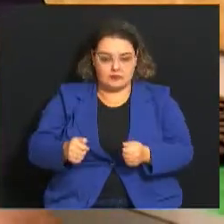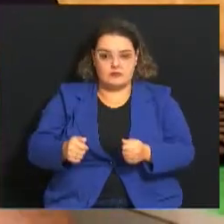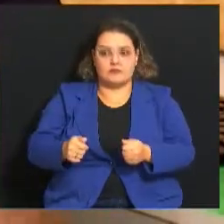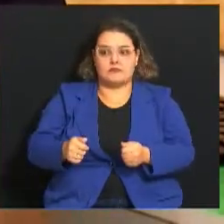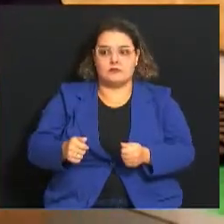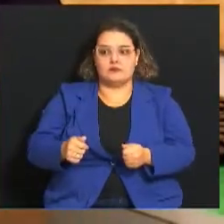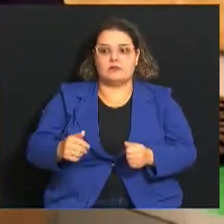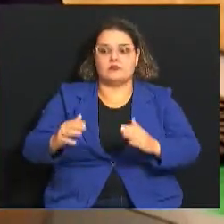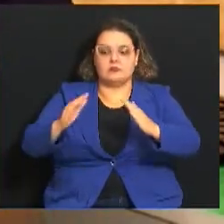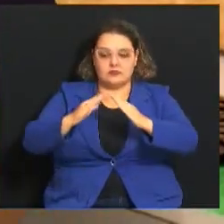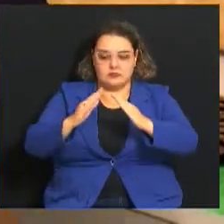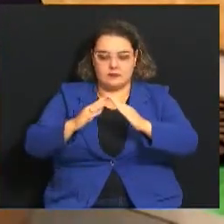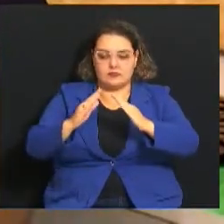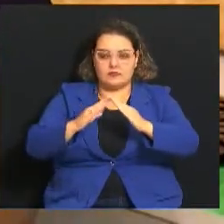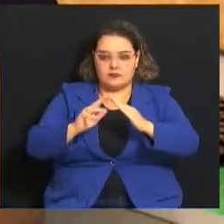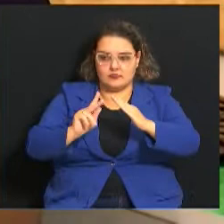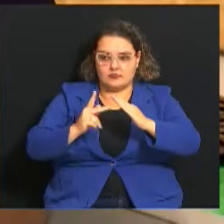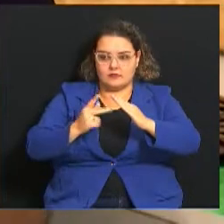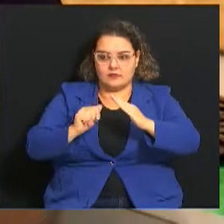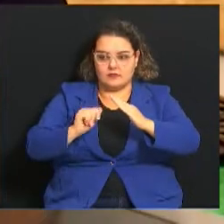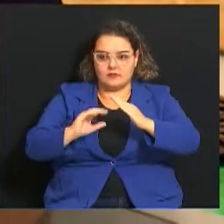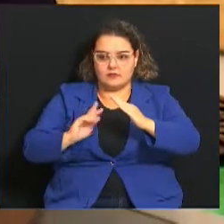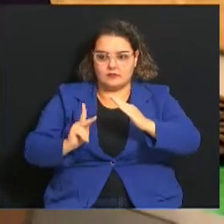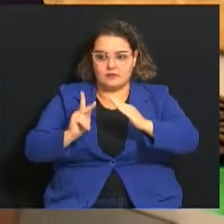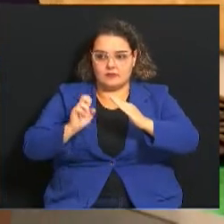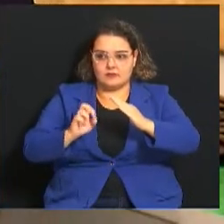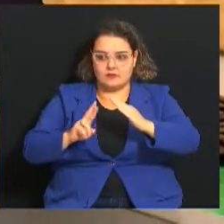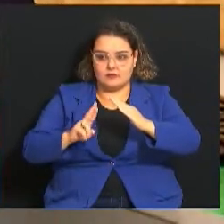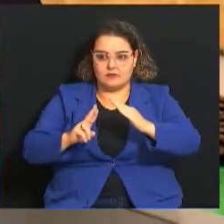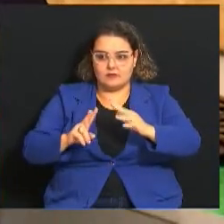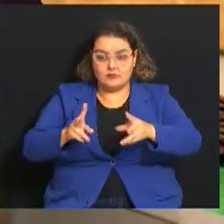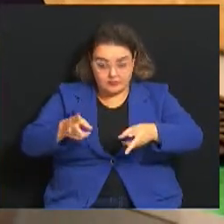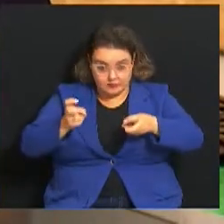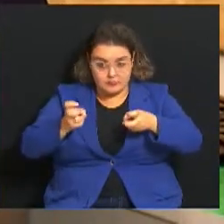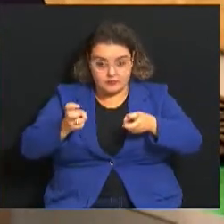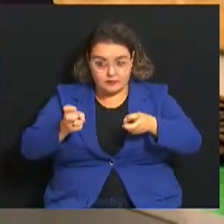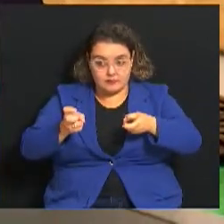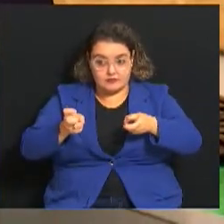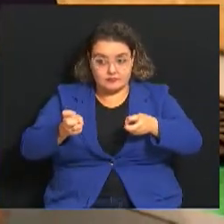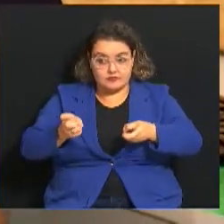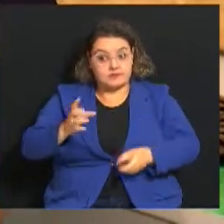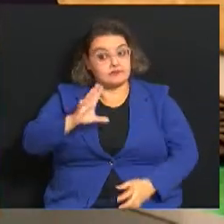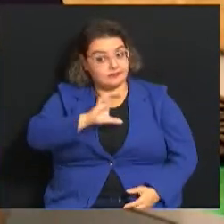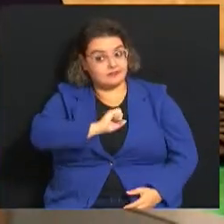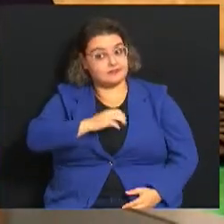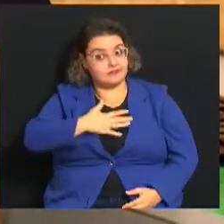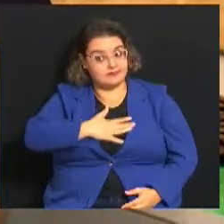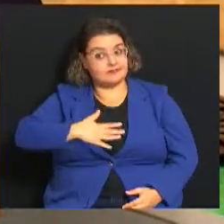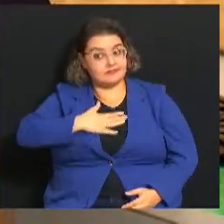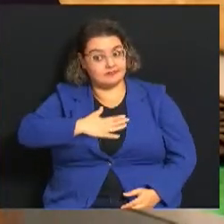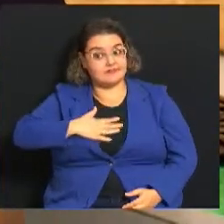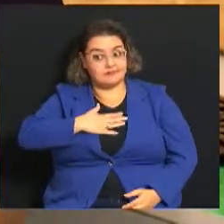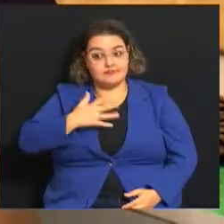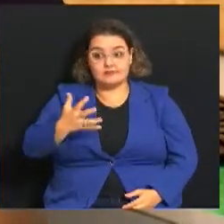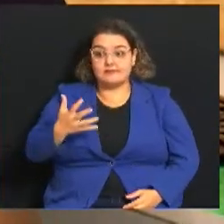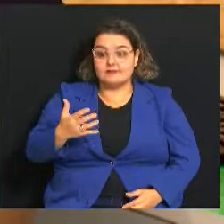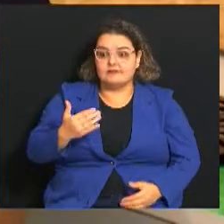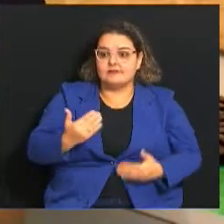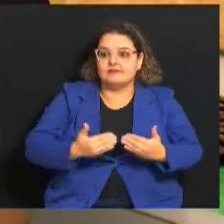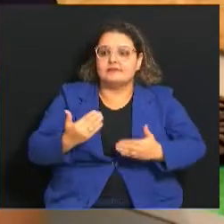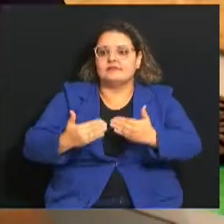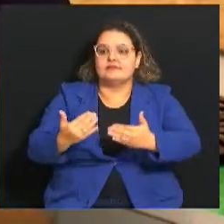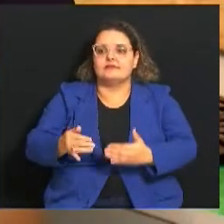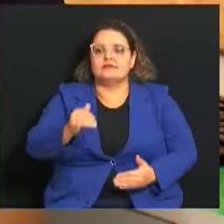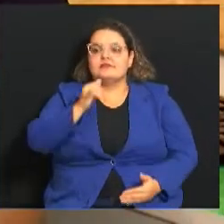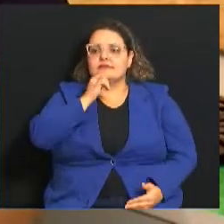Casa Hacker é muito notório essas pessoas elas tomarem gosto e quererem muito seguir a carreira. Então a gente tem exemplos, por exemplo,